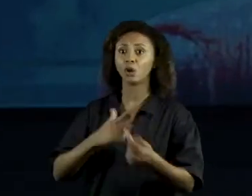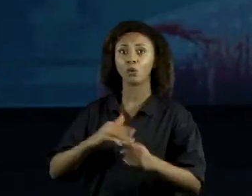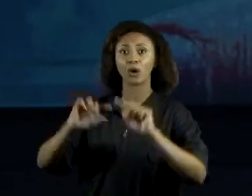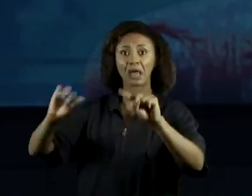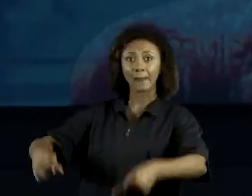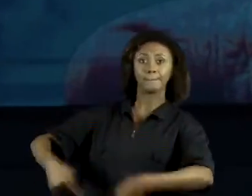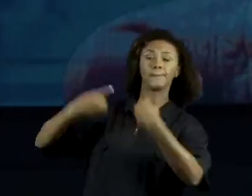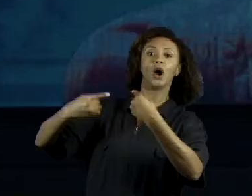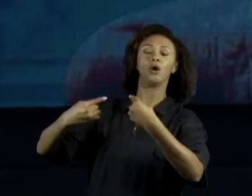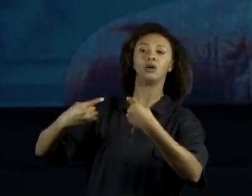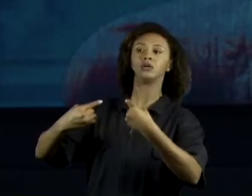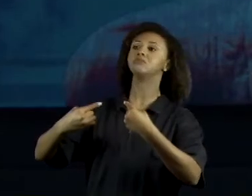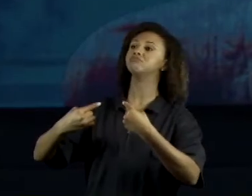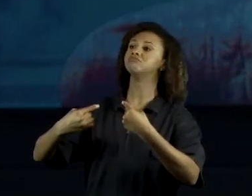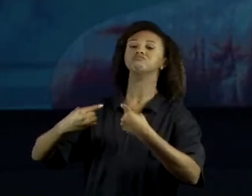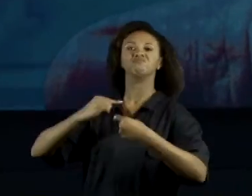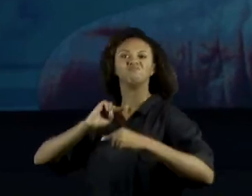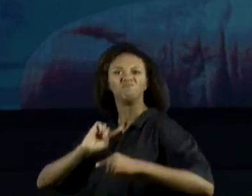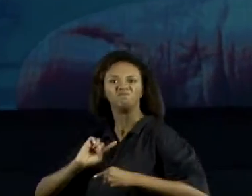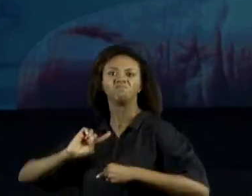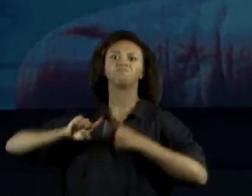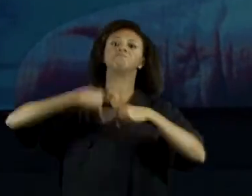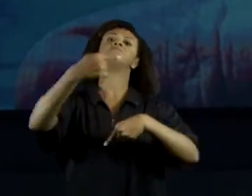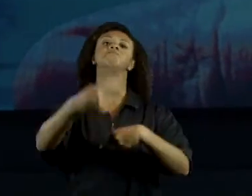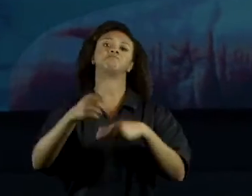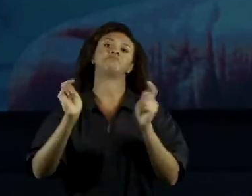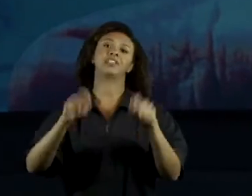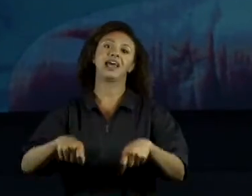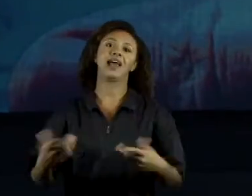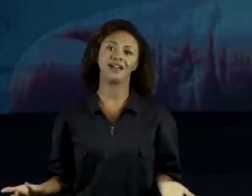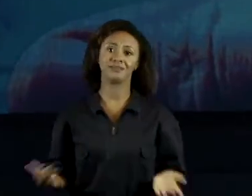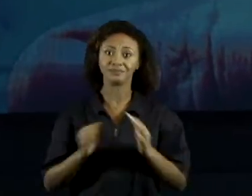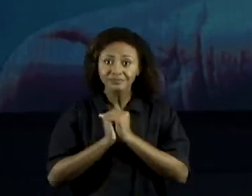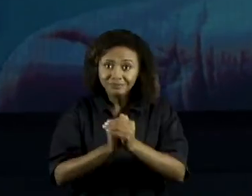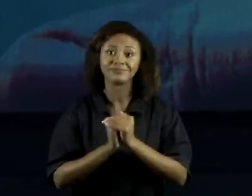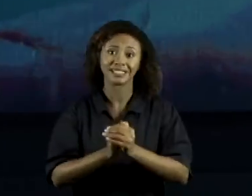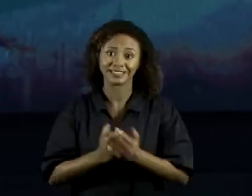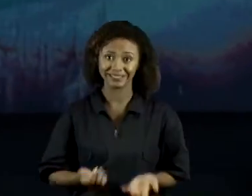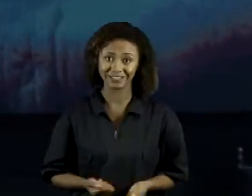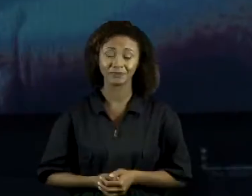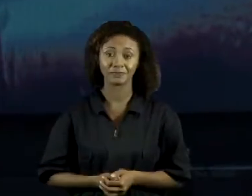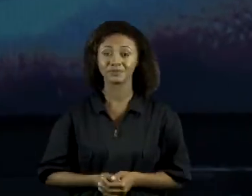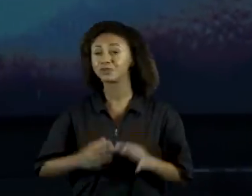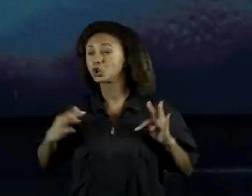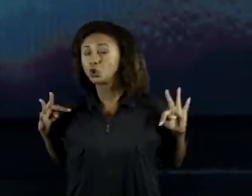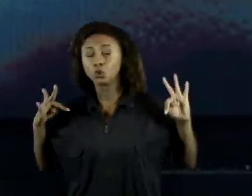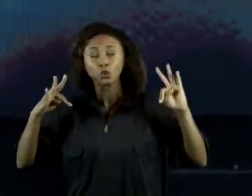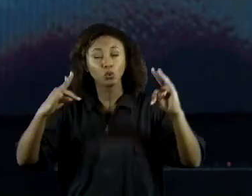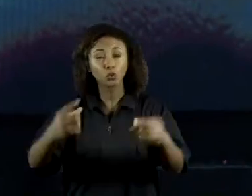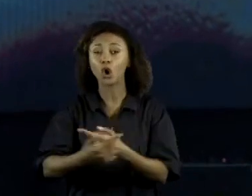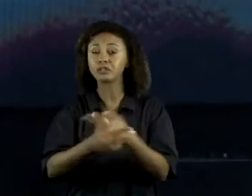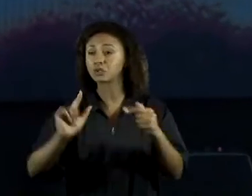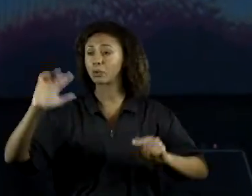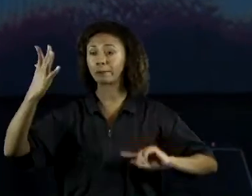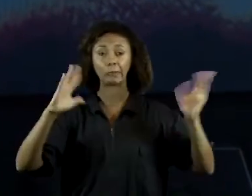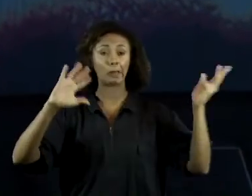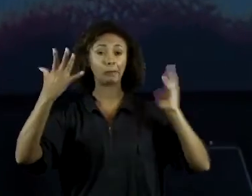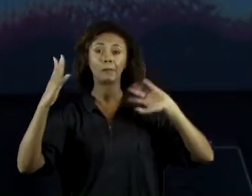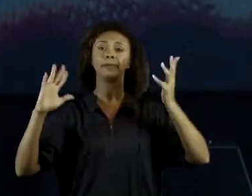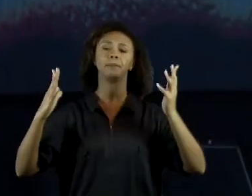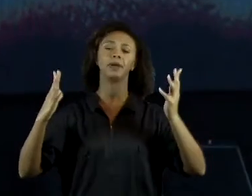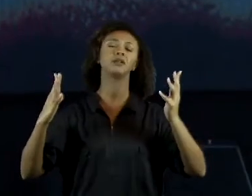para te impulsionar para o propósito. Amém, igreja? Todas as coisas cooperam para o bem